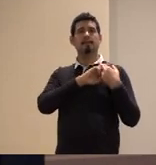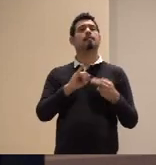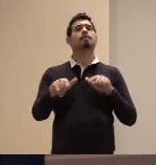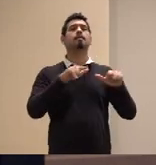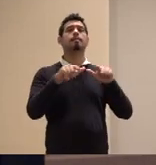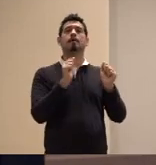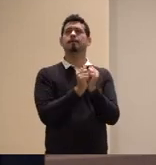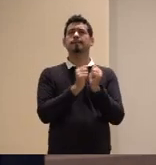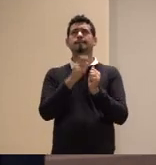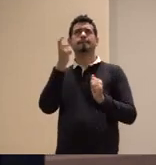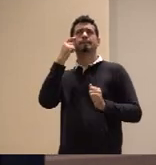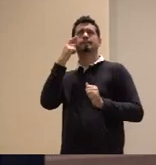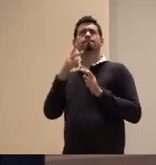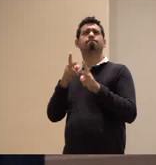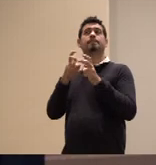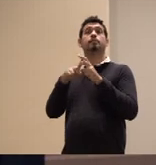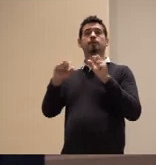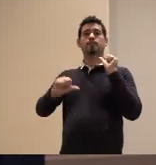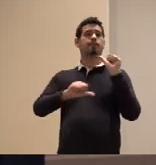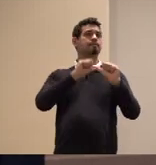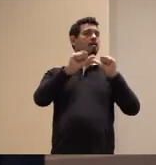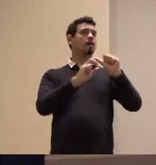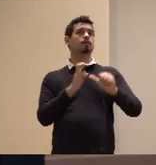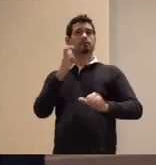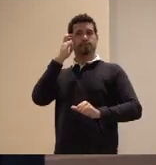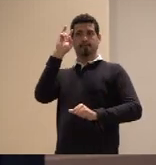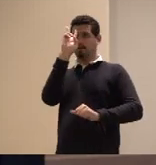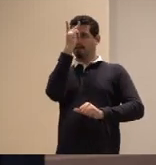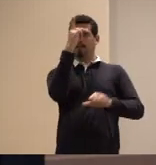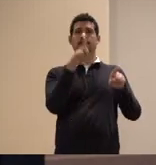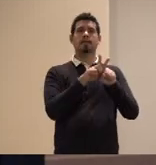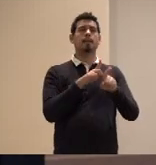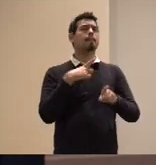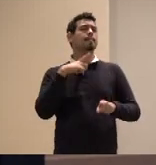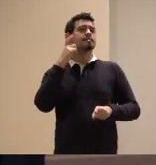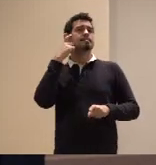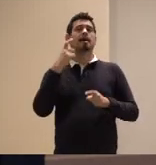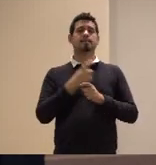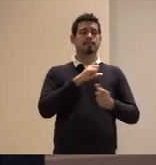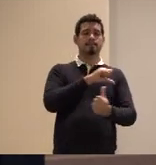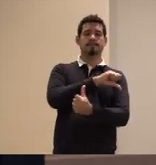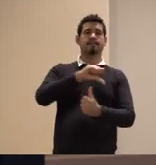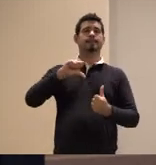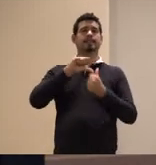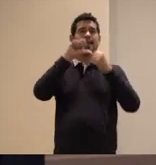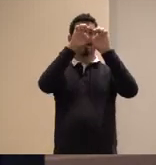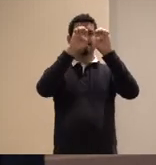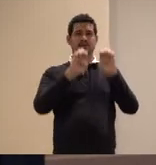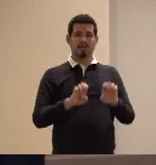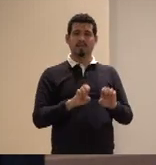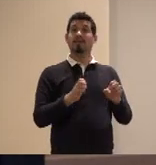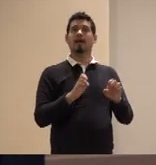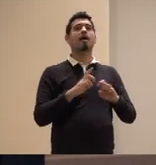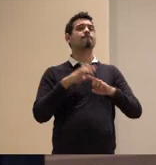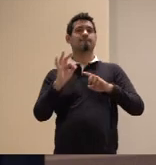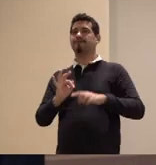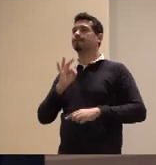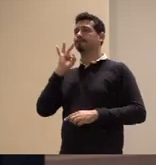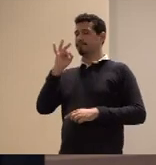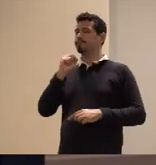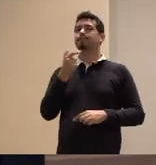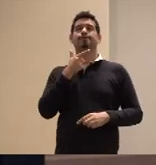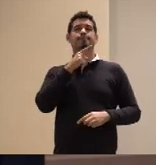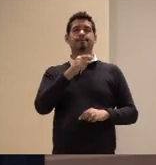com essa perspectiva de mudança de cultura, com essa perspectiva de mudança de estruturas, é que nós vamos, de fato,